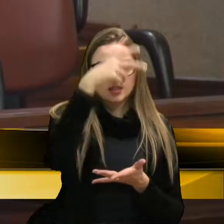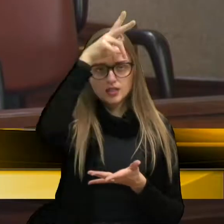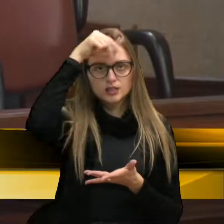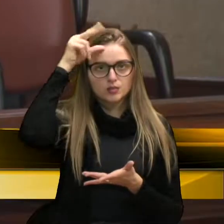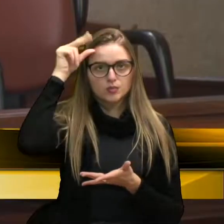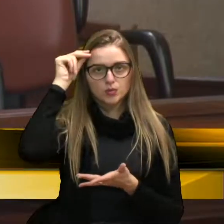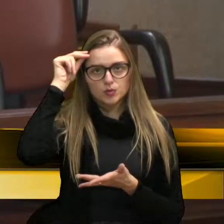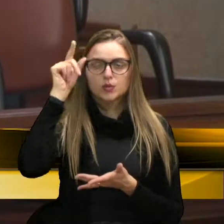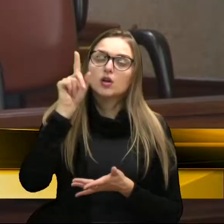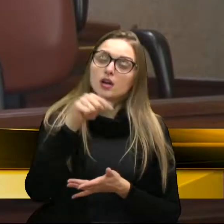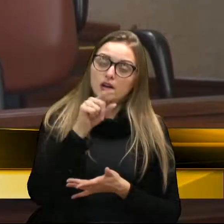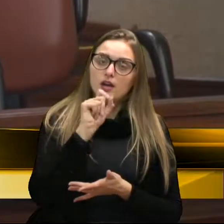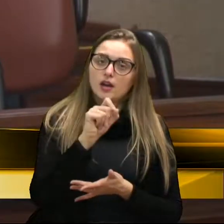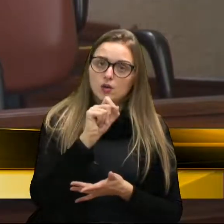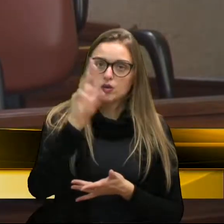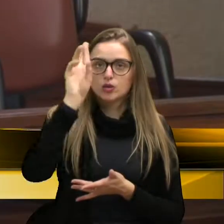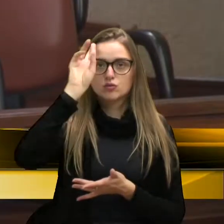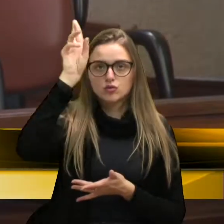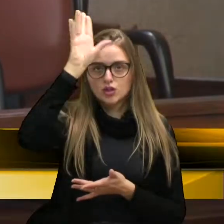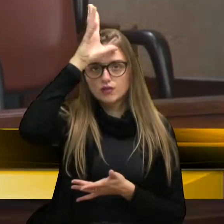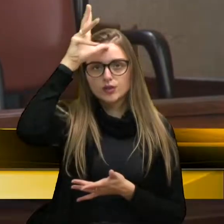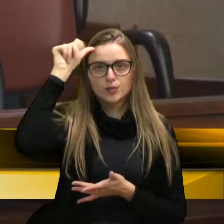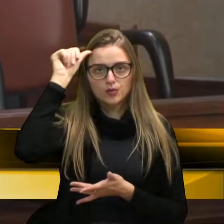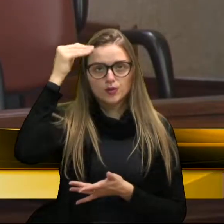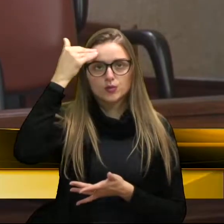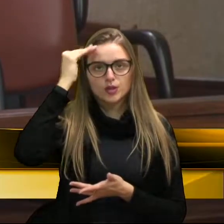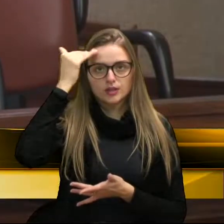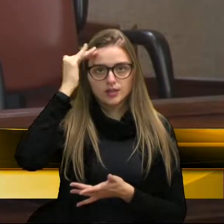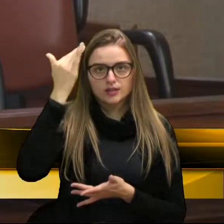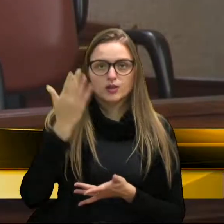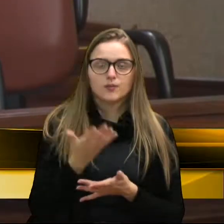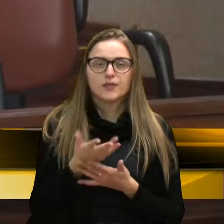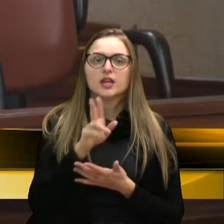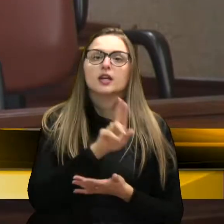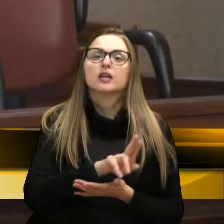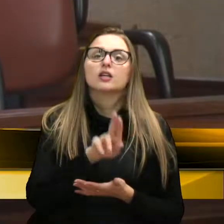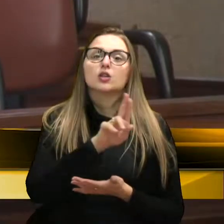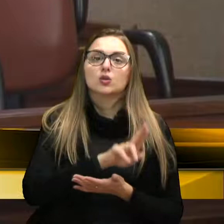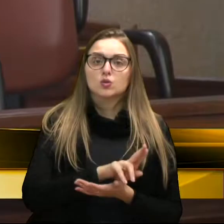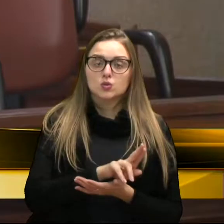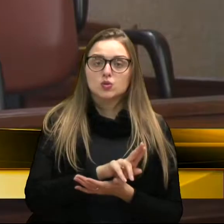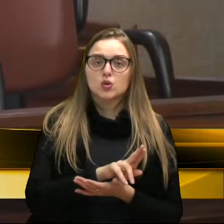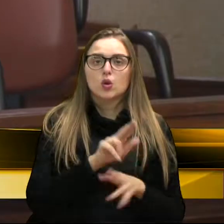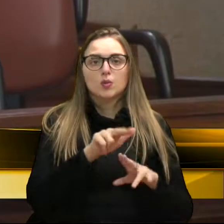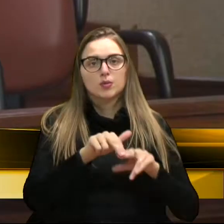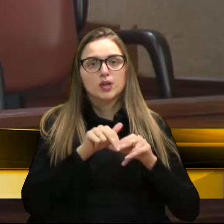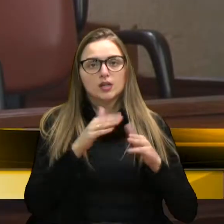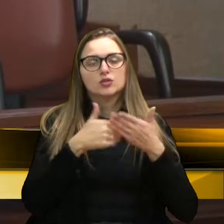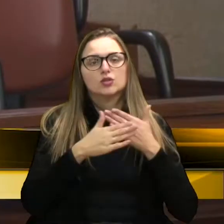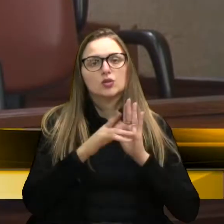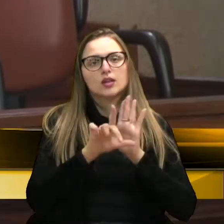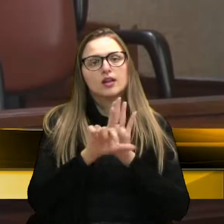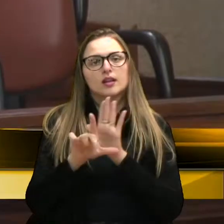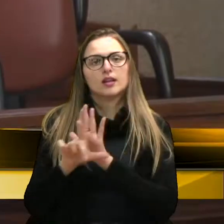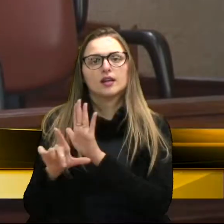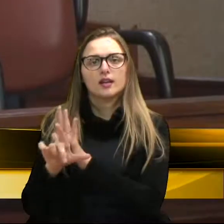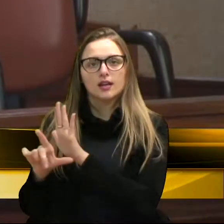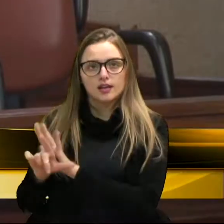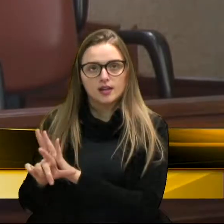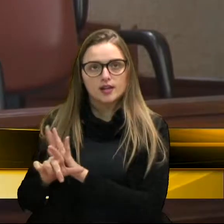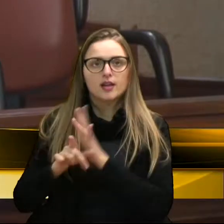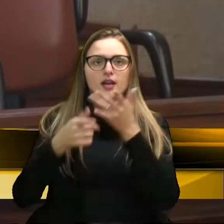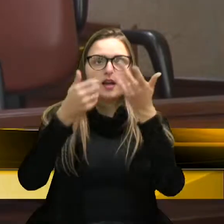foi o entendimento do chefe do Poder Executivo Municipal, que utilizou-se, com base nas razões expostas, esta